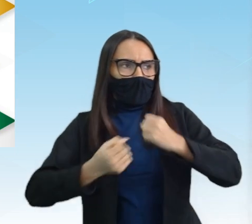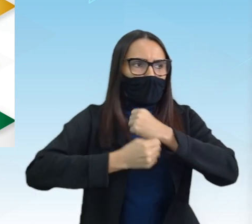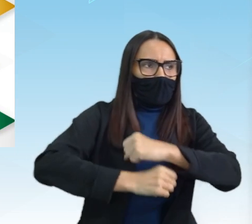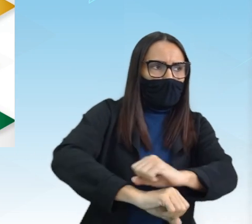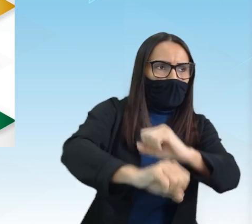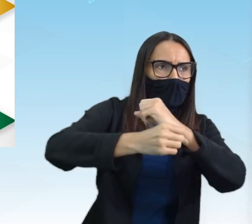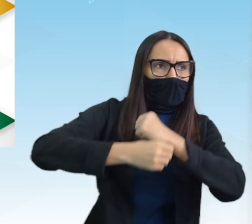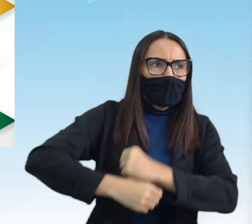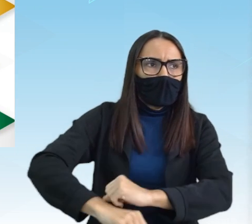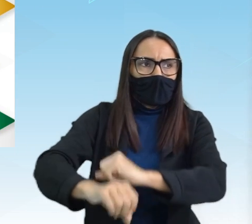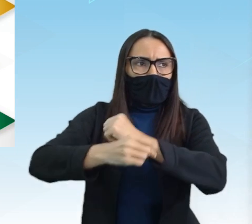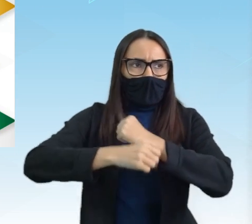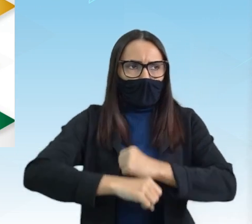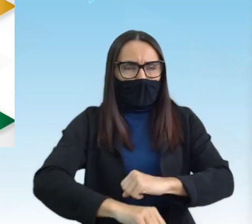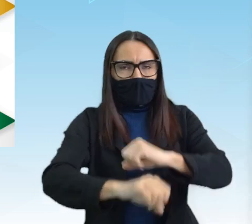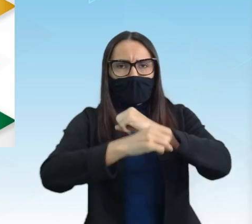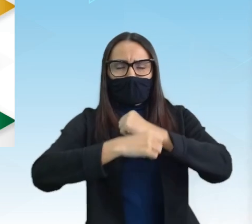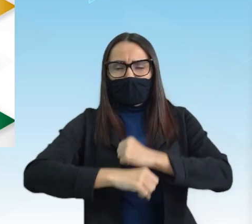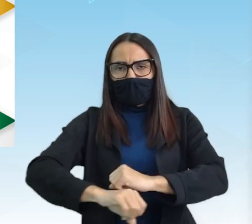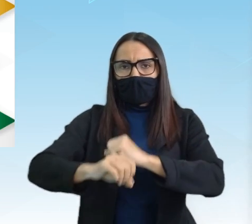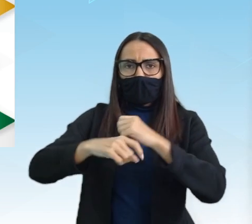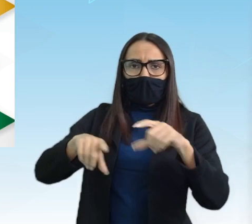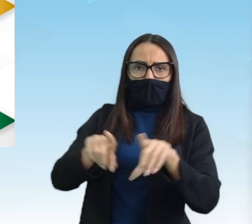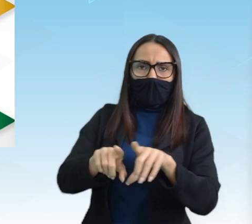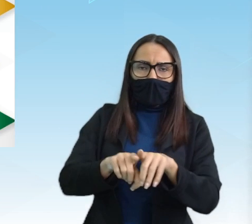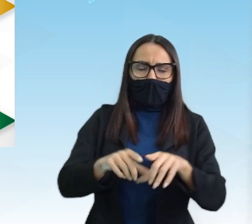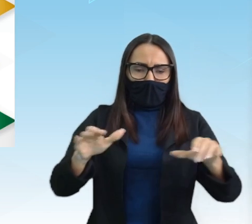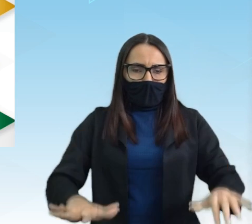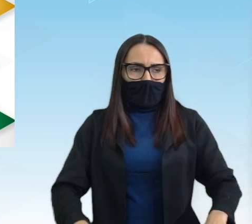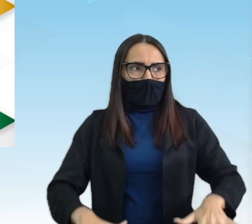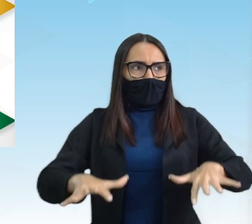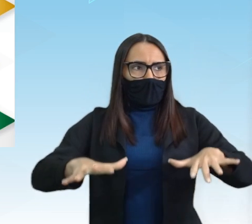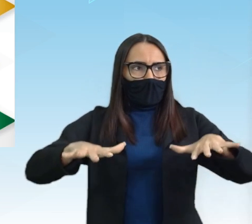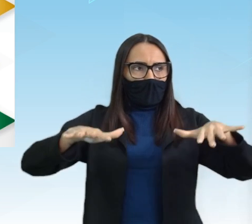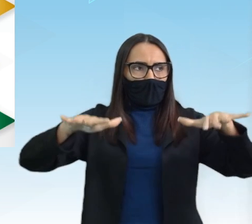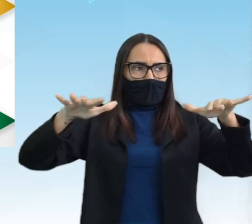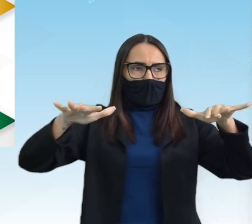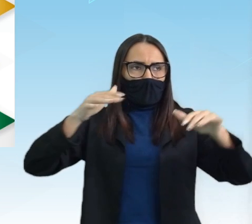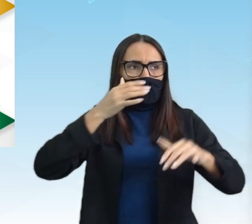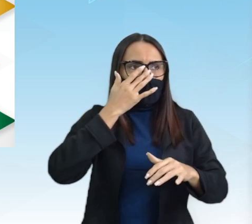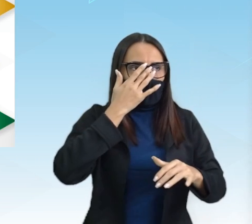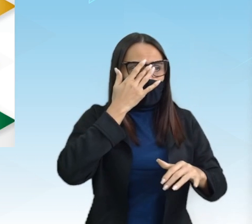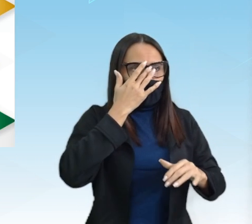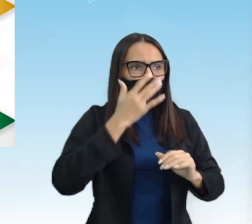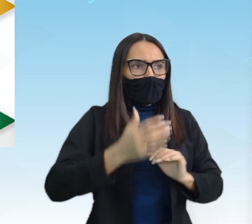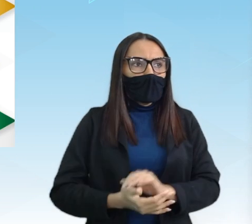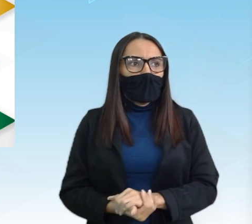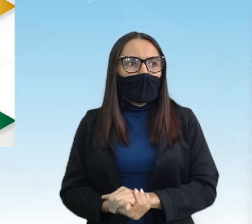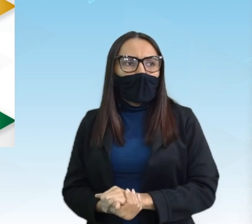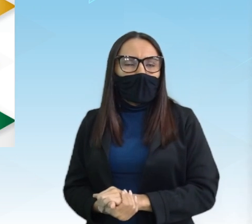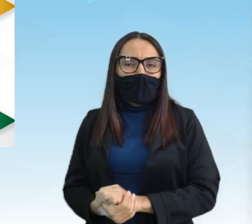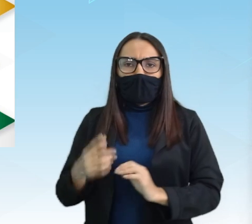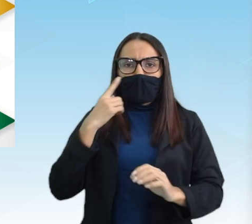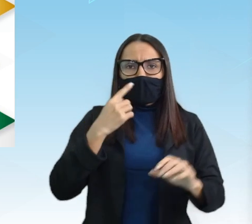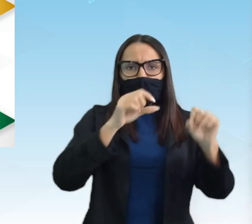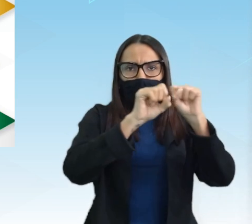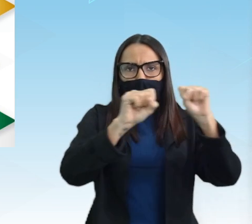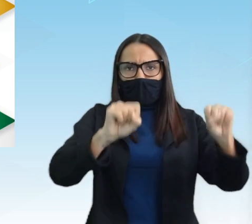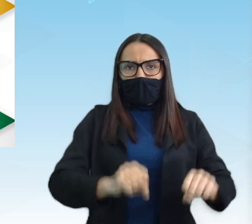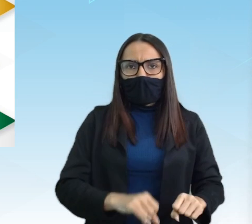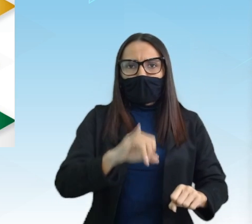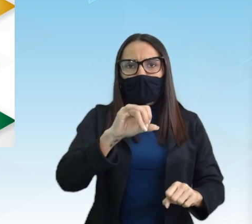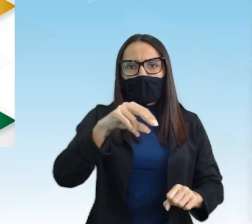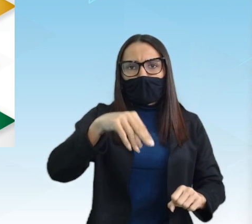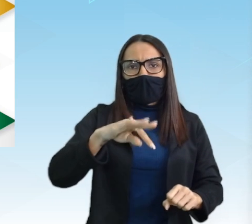as ervas daninhas, ou limpando para que cresça mais naturalmente. E sistema